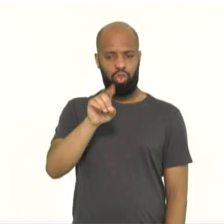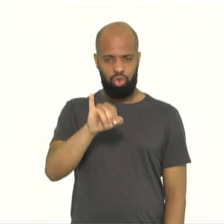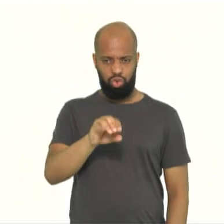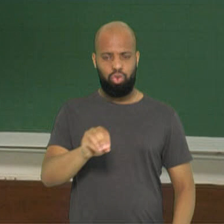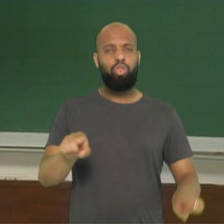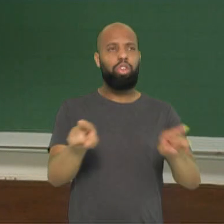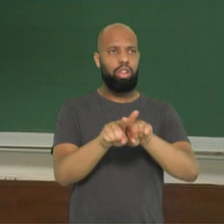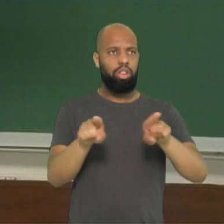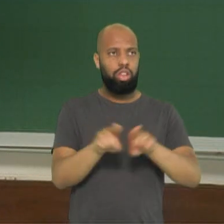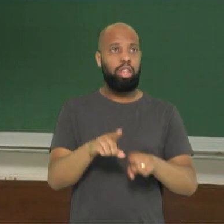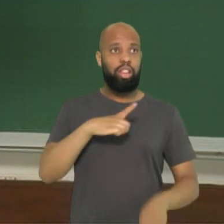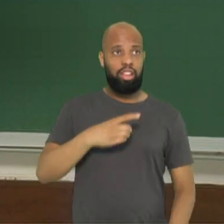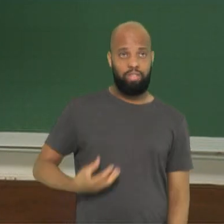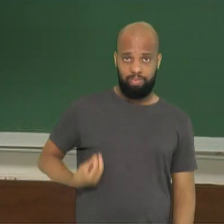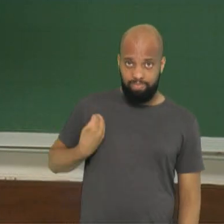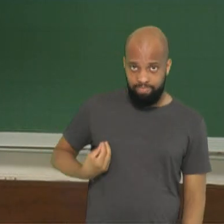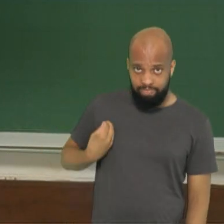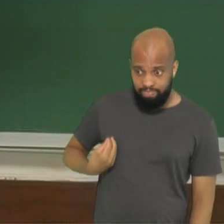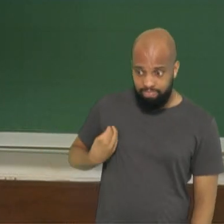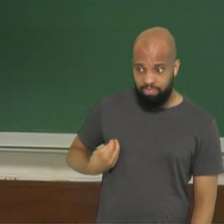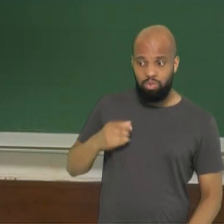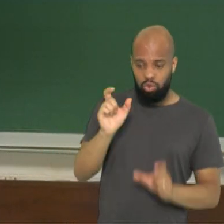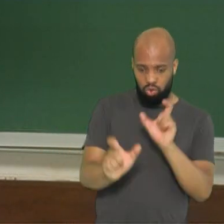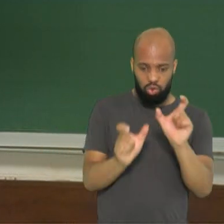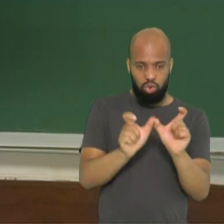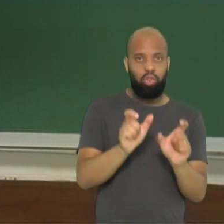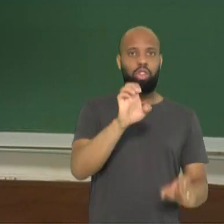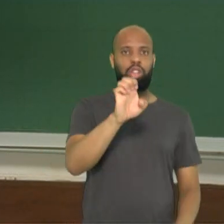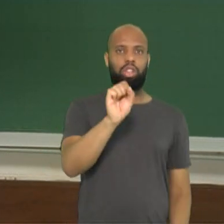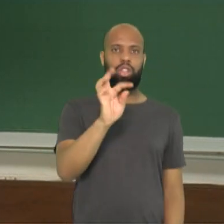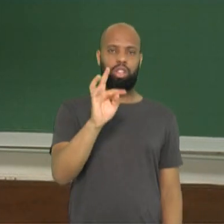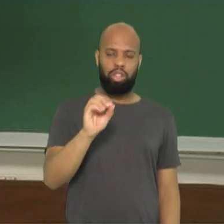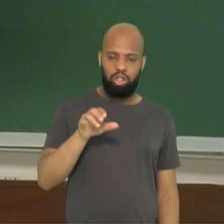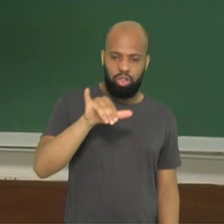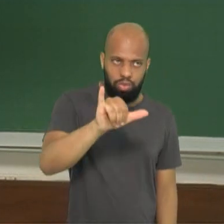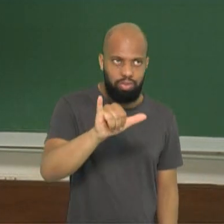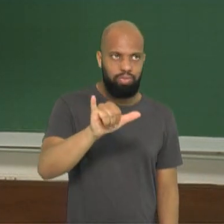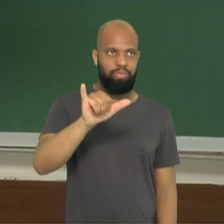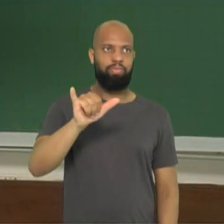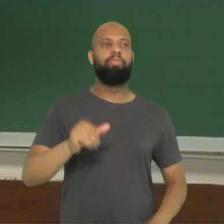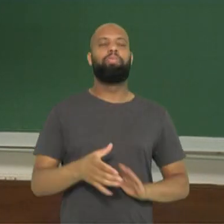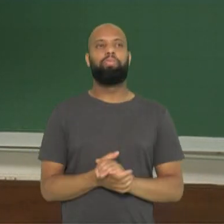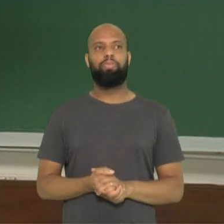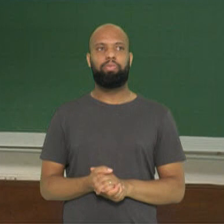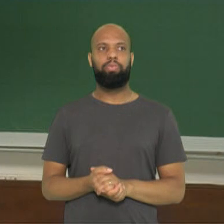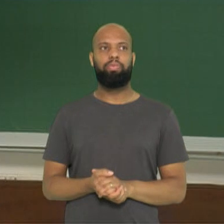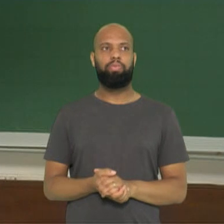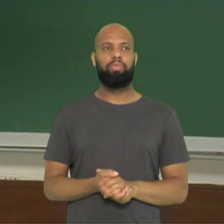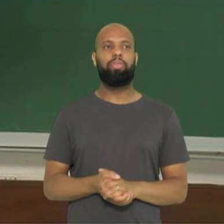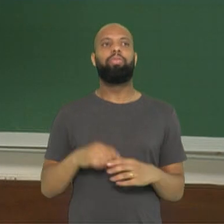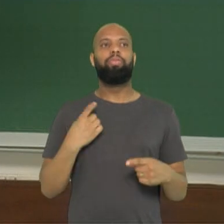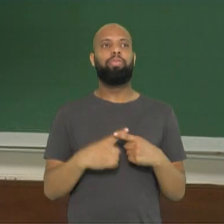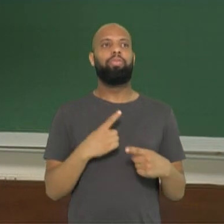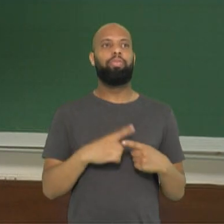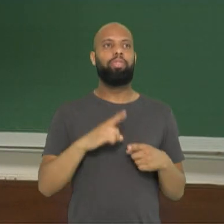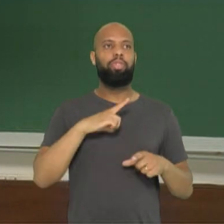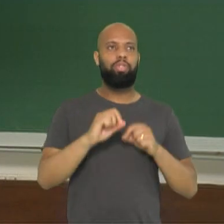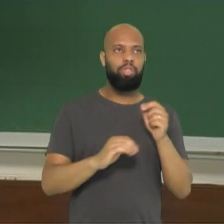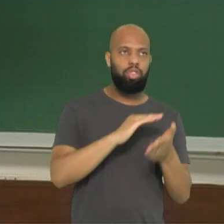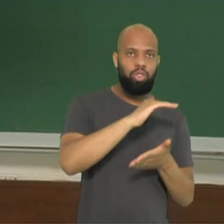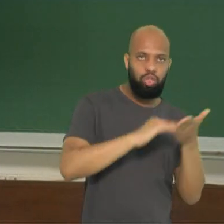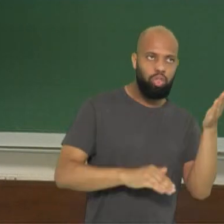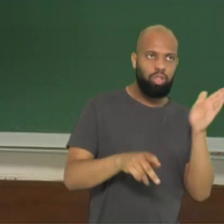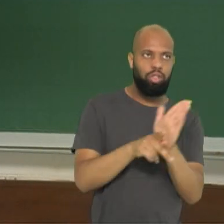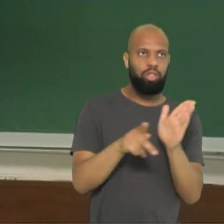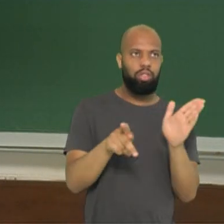estar conjugado e comiendo, como vimos aqui anteriormente, né? Você tirou a parte da raiz